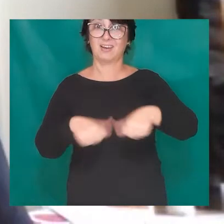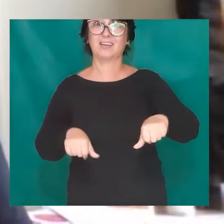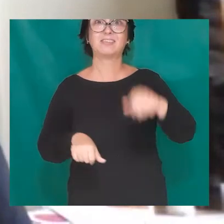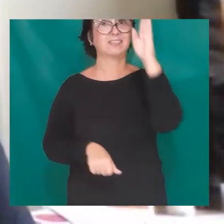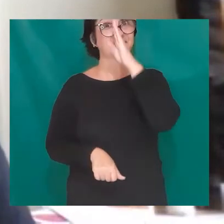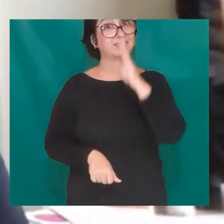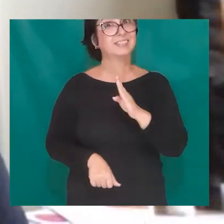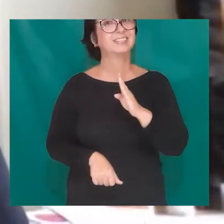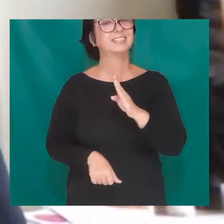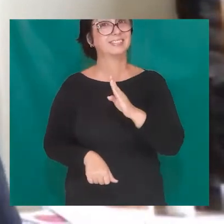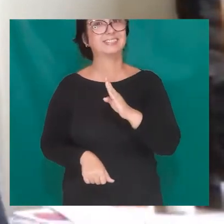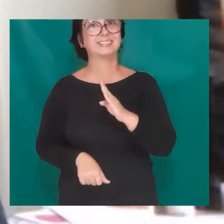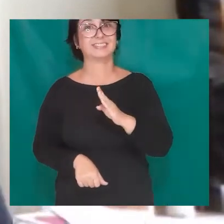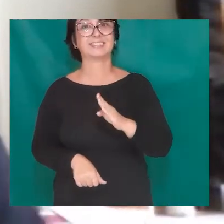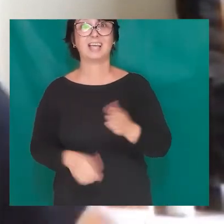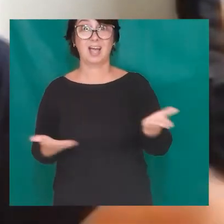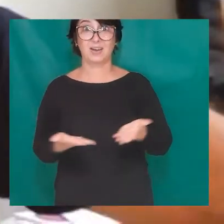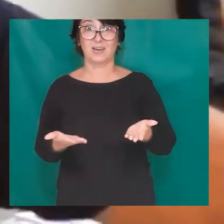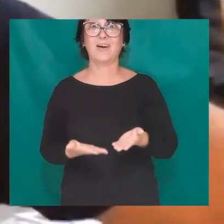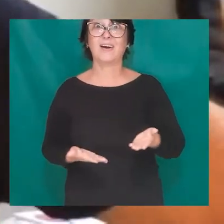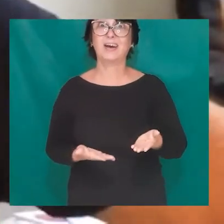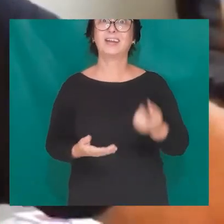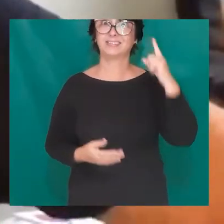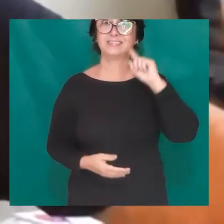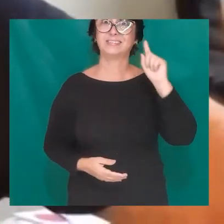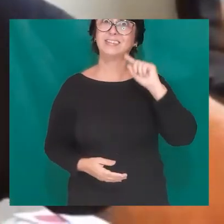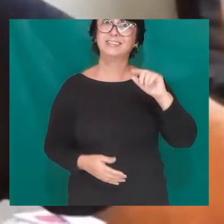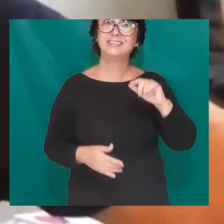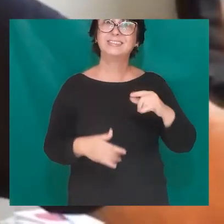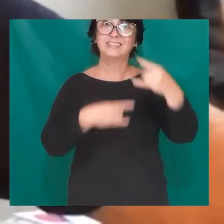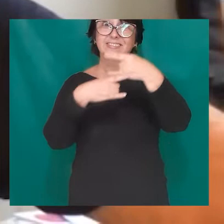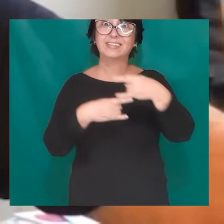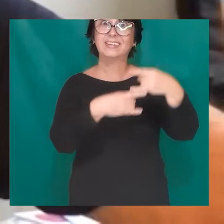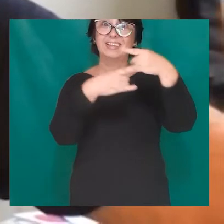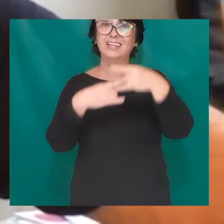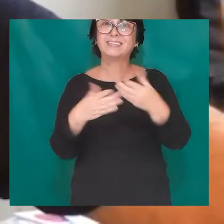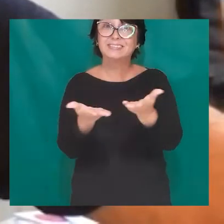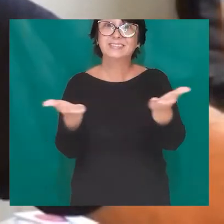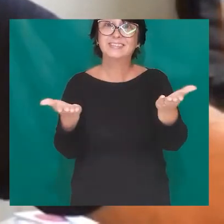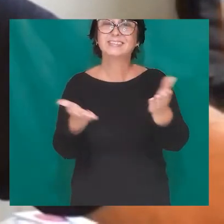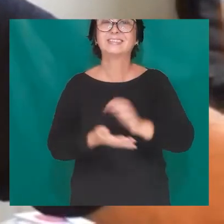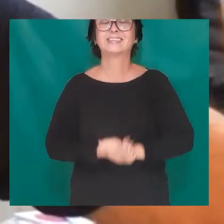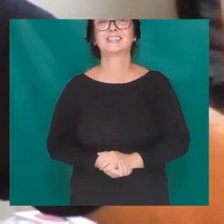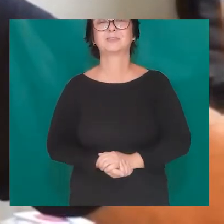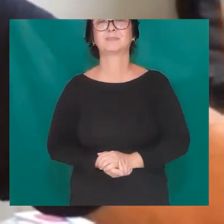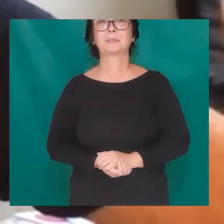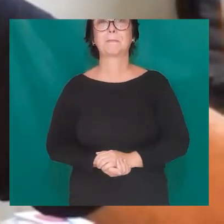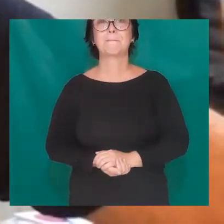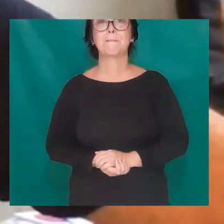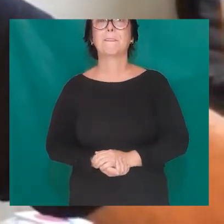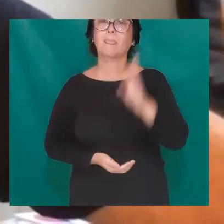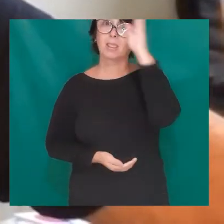venho aqui, nos Estados Unidos, onde eu estou nesse momento aqui. Eu venho, assim, de vez em quando, assim,